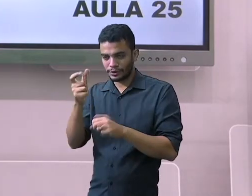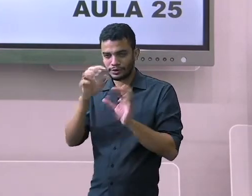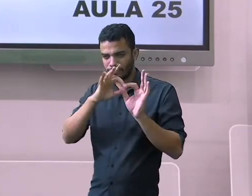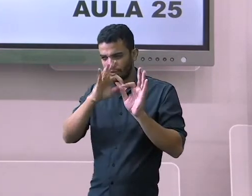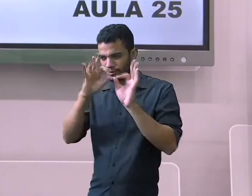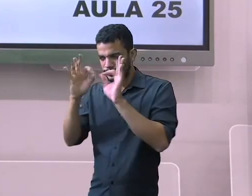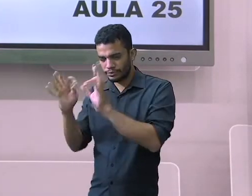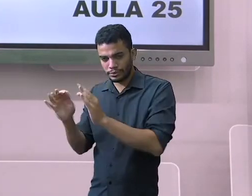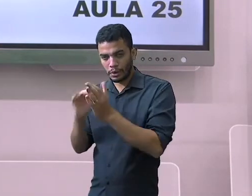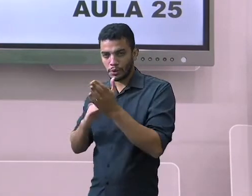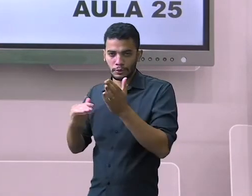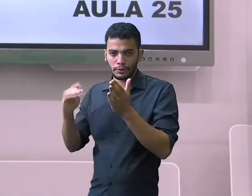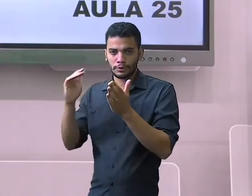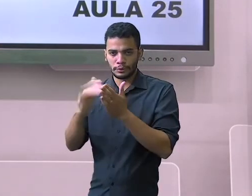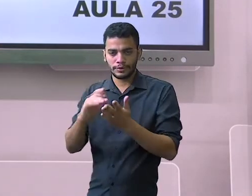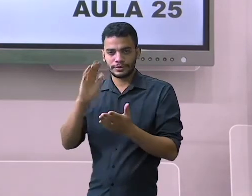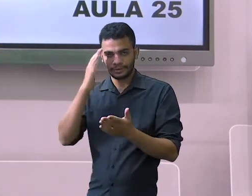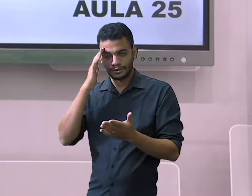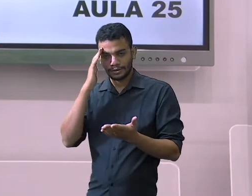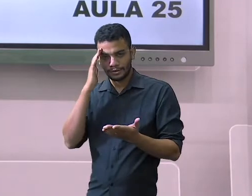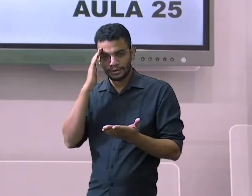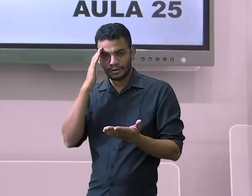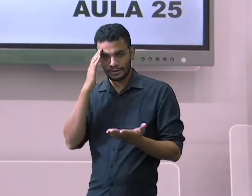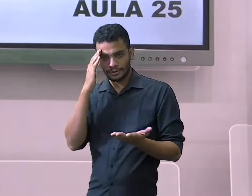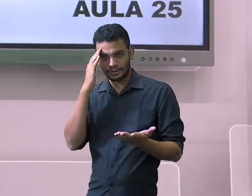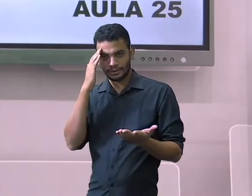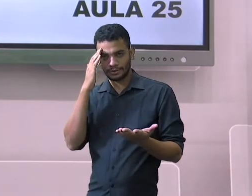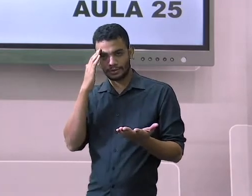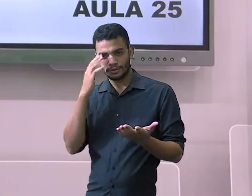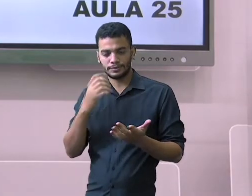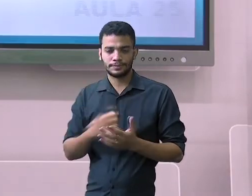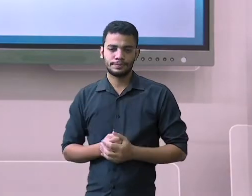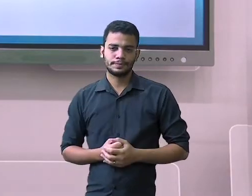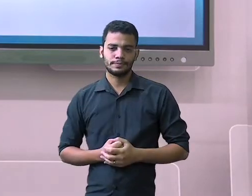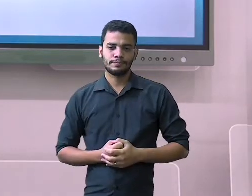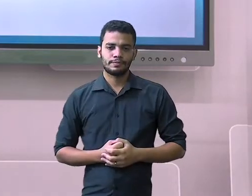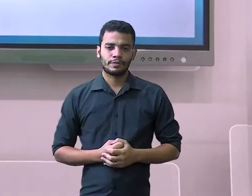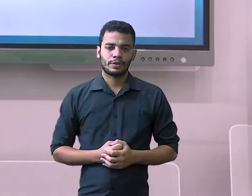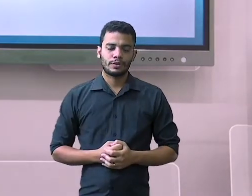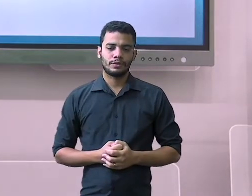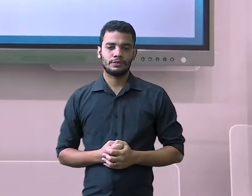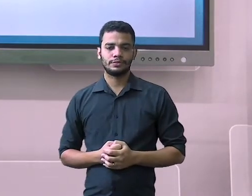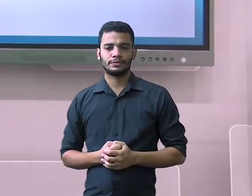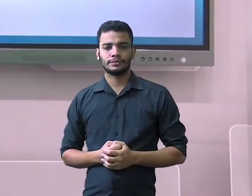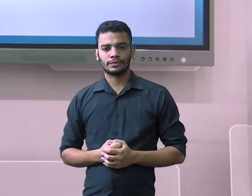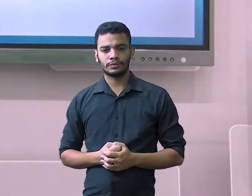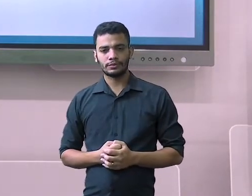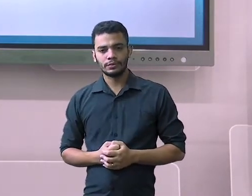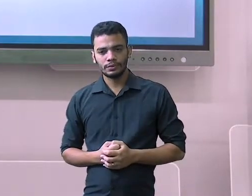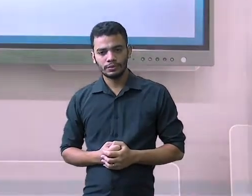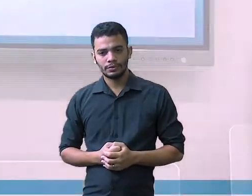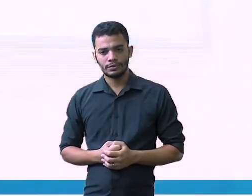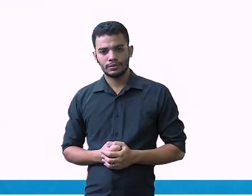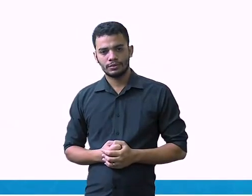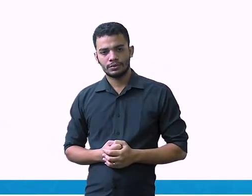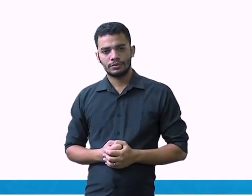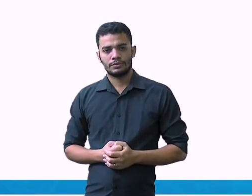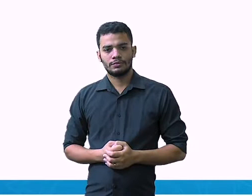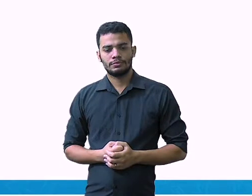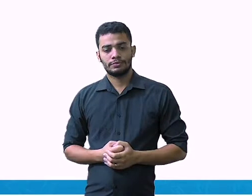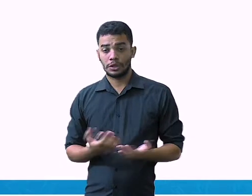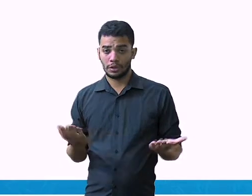forem necessárias até você compreender o conteúdo. Vamos lá então. Para que nós